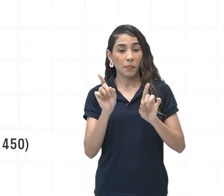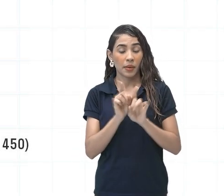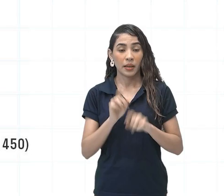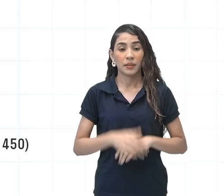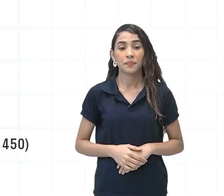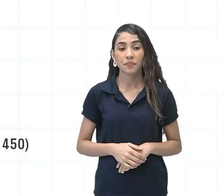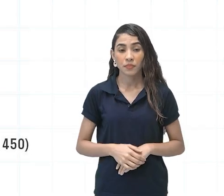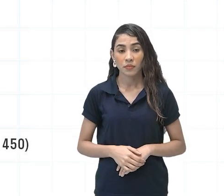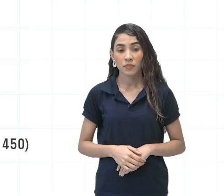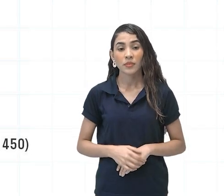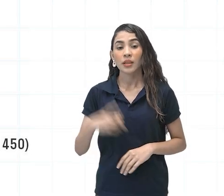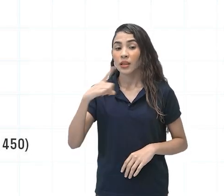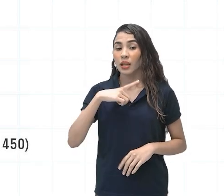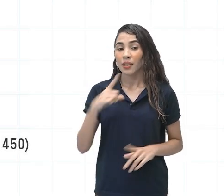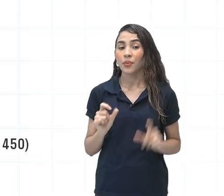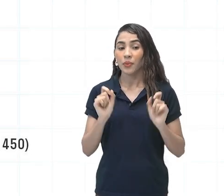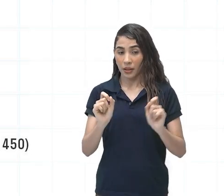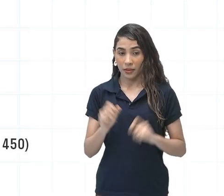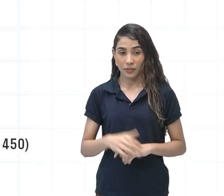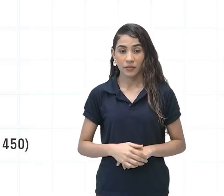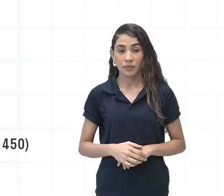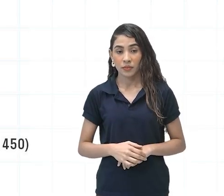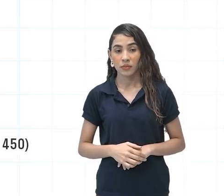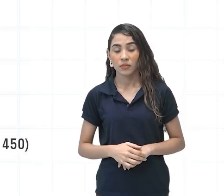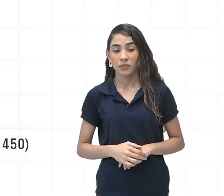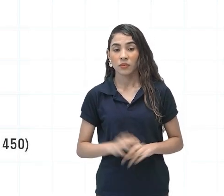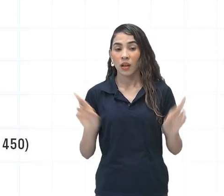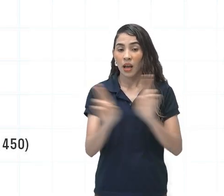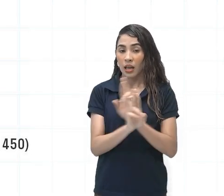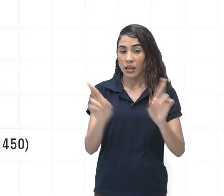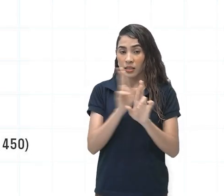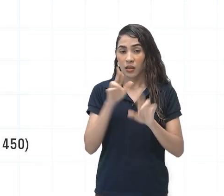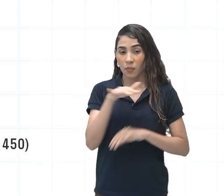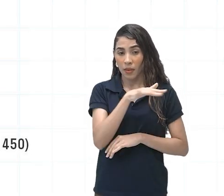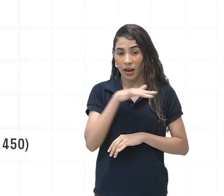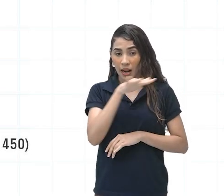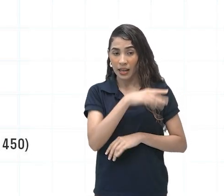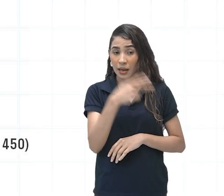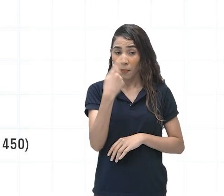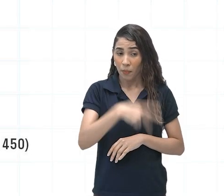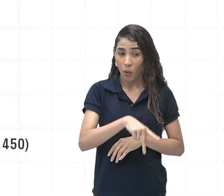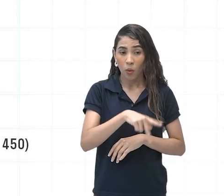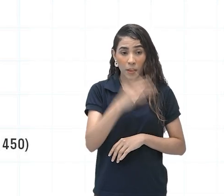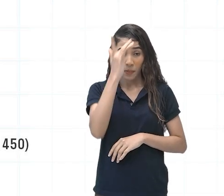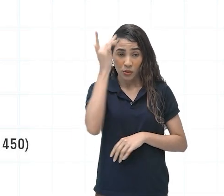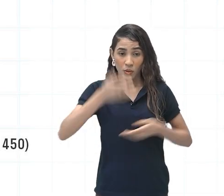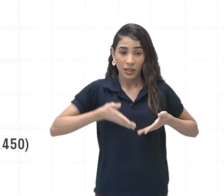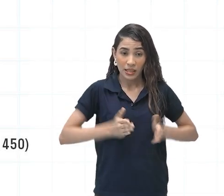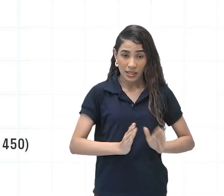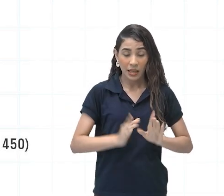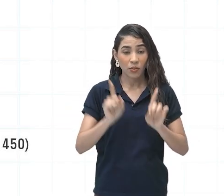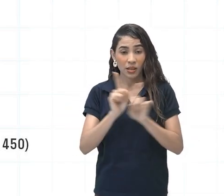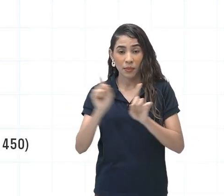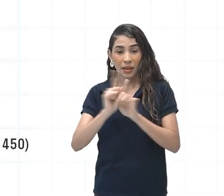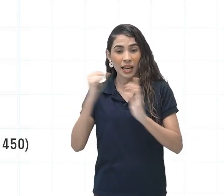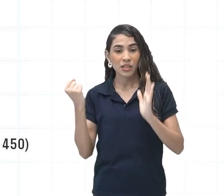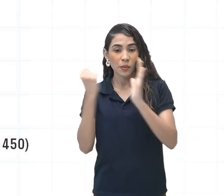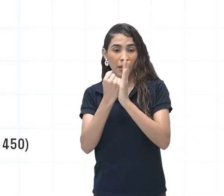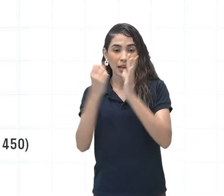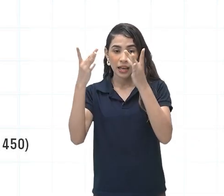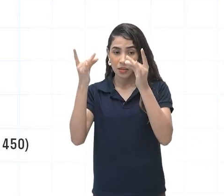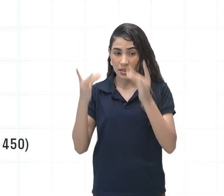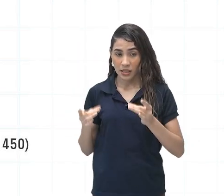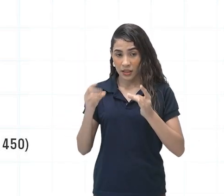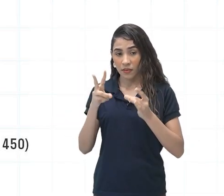por conta disso, há uma correlação entre a região de origem dos falantes e as marcas específicas